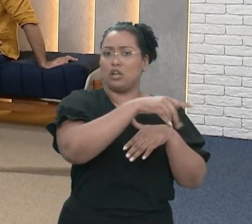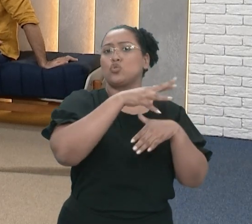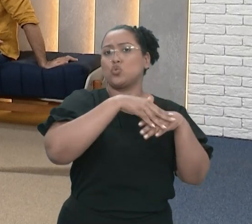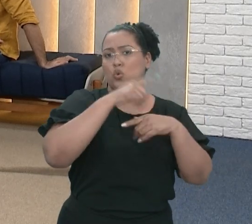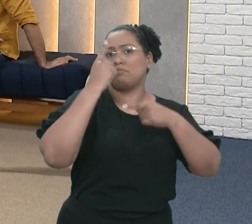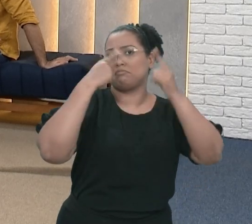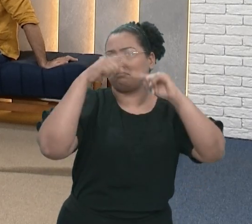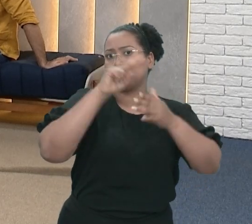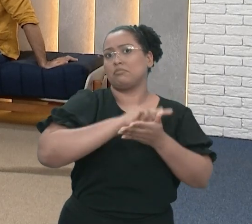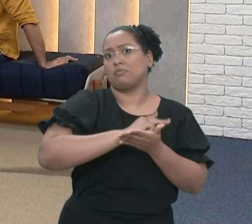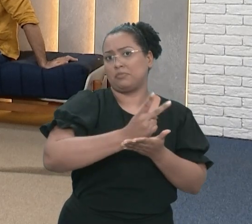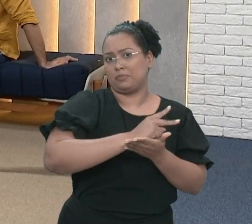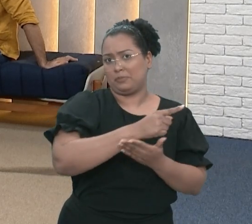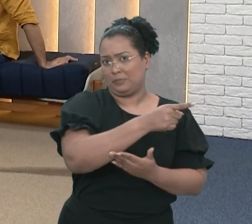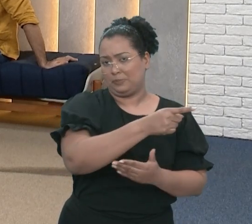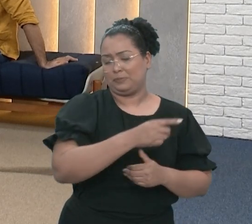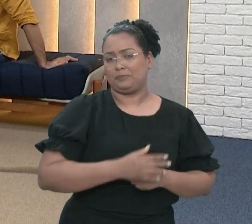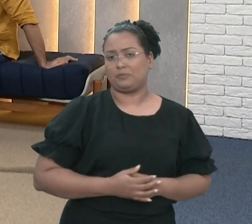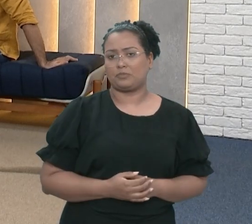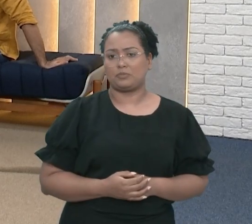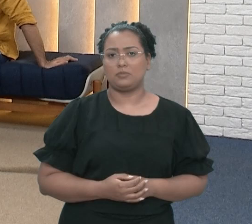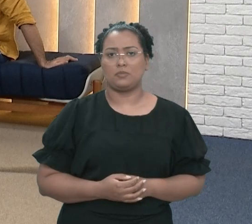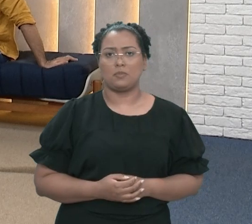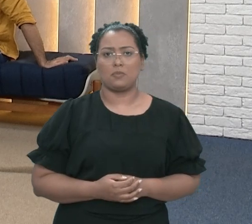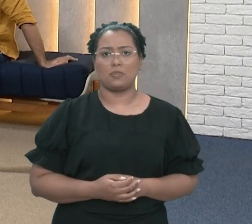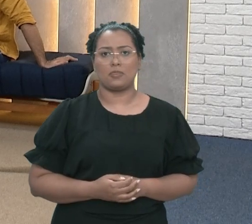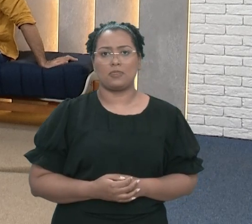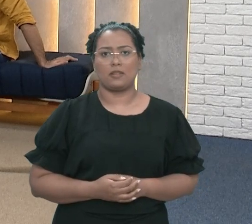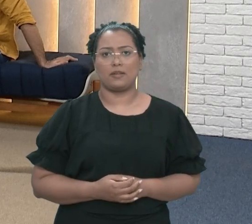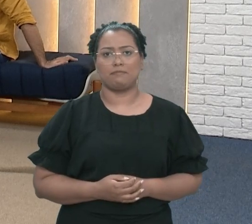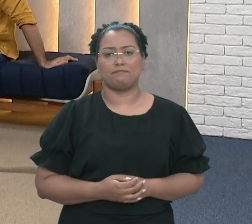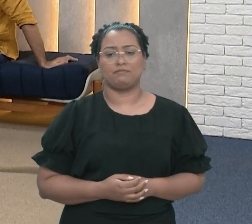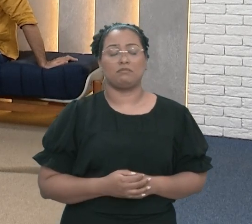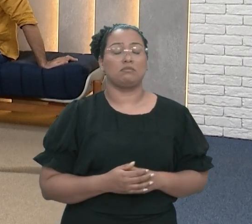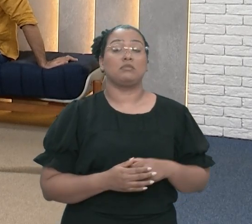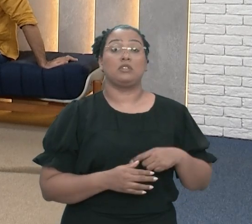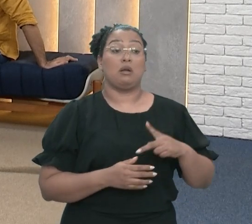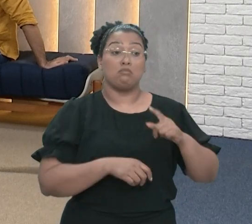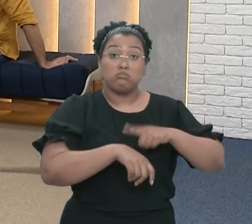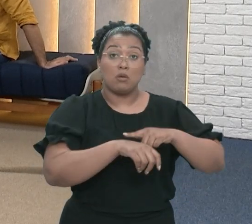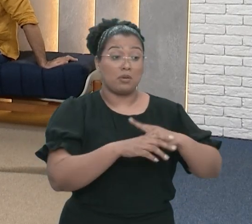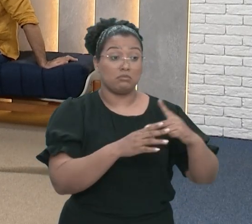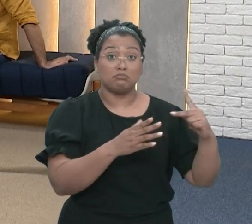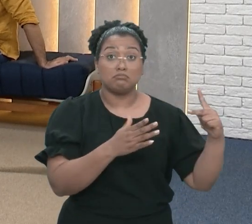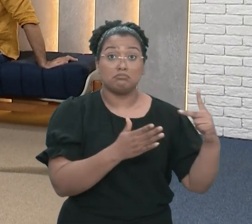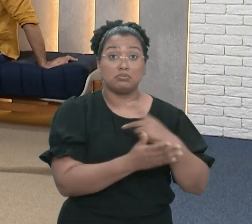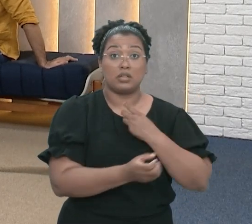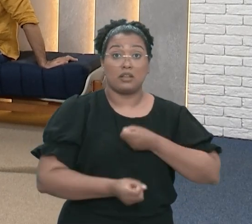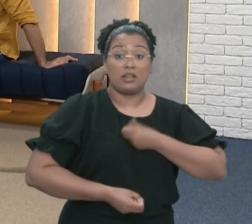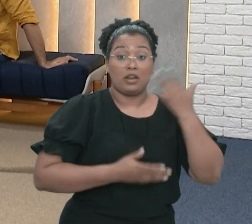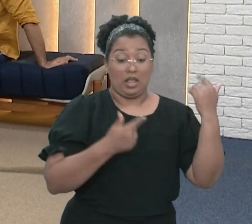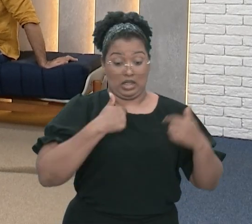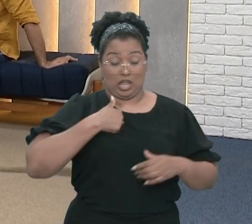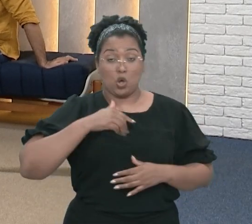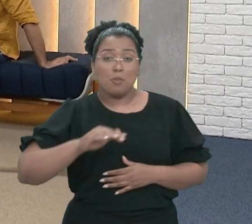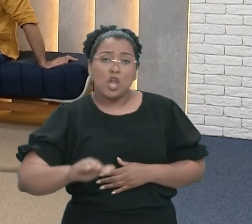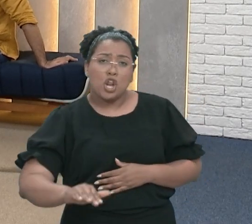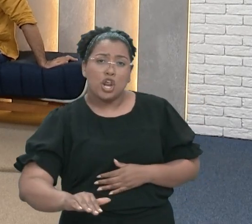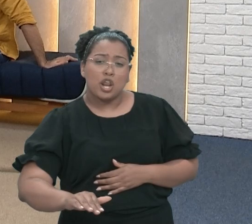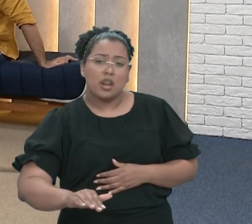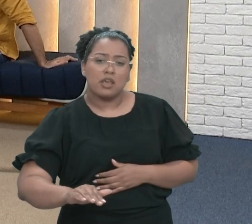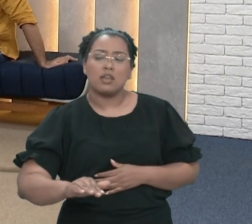epilepsia e quando ela tinha essas crises, para uma criança que